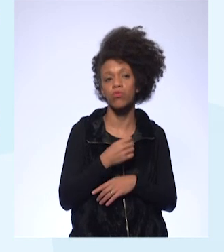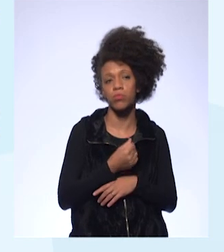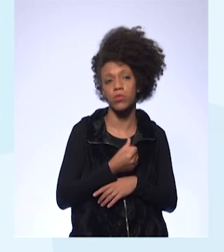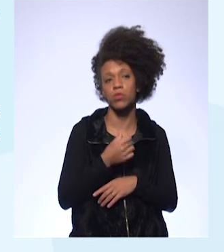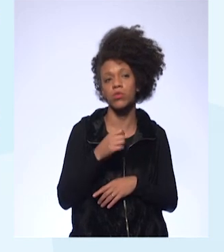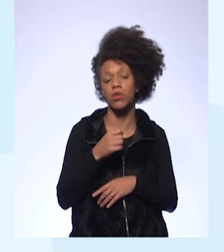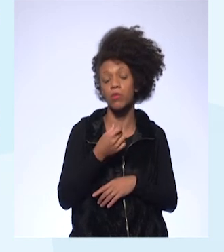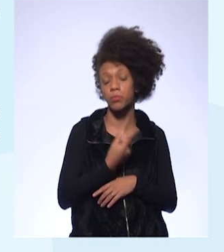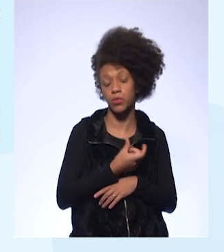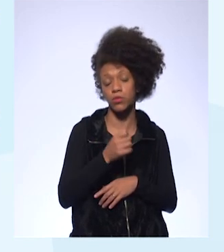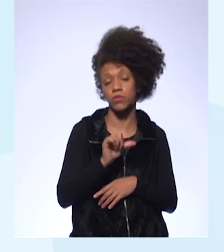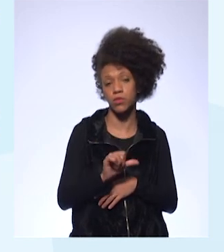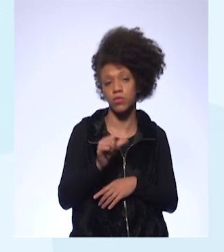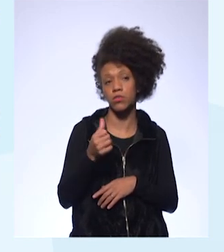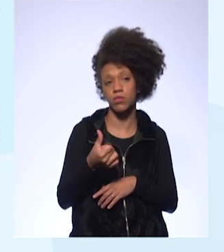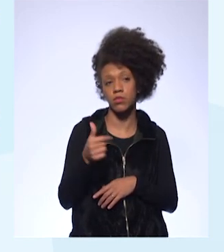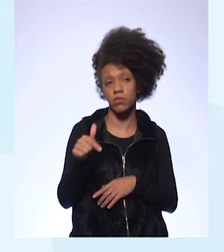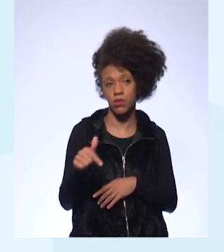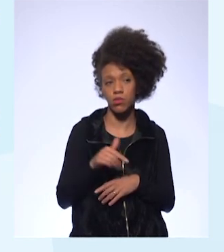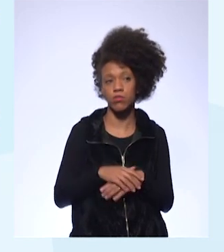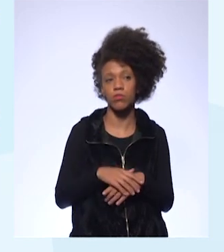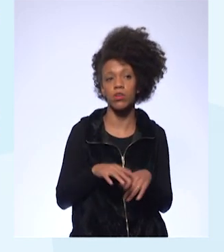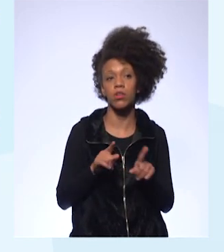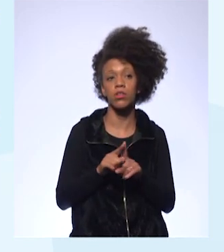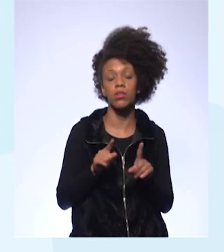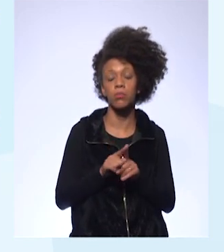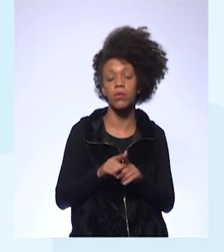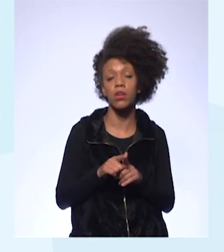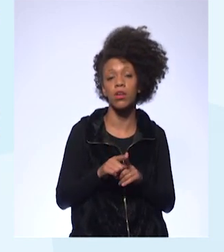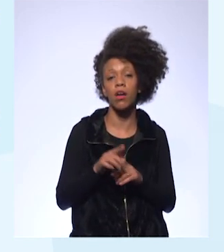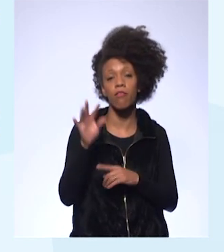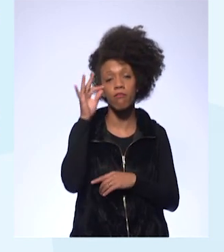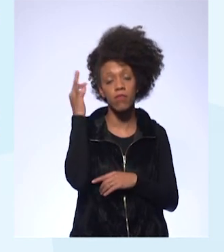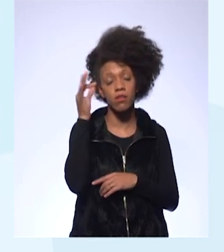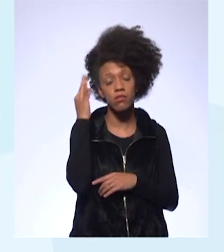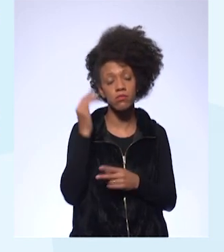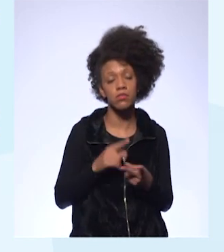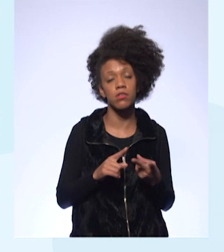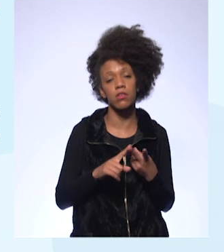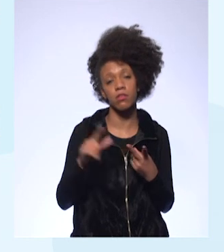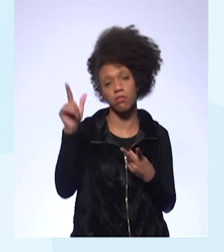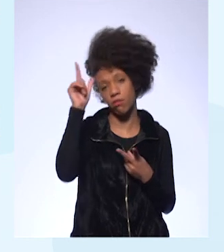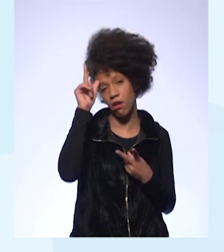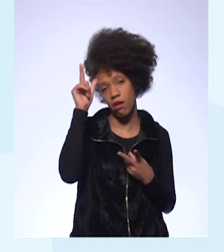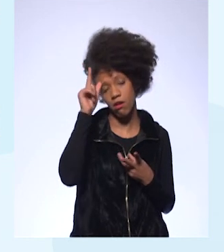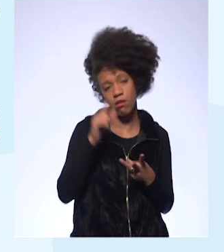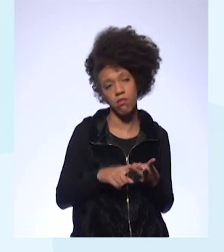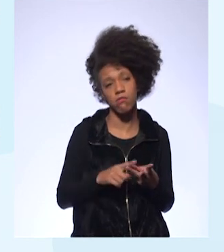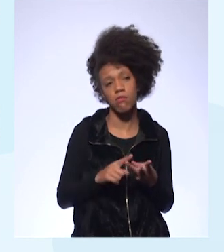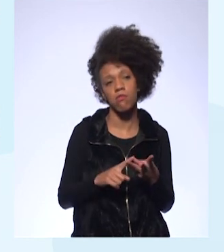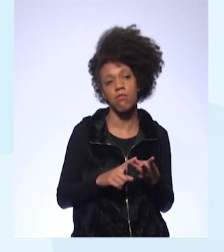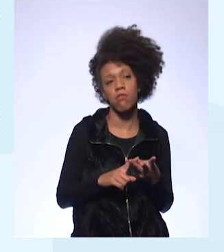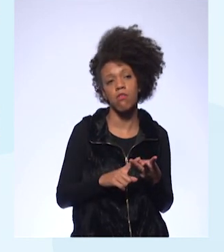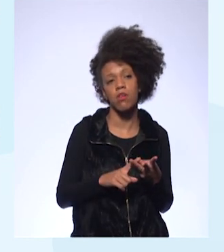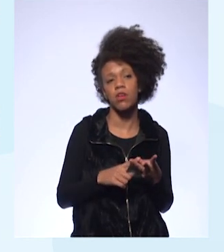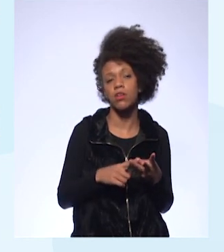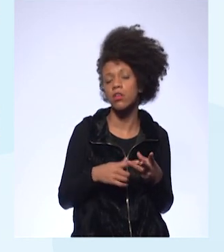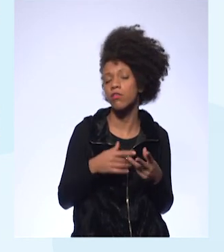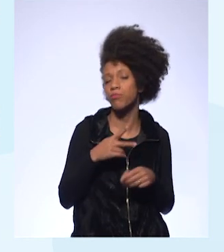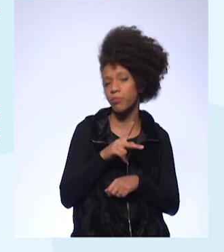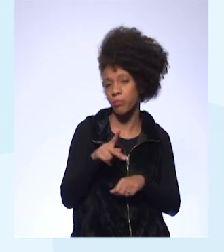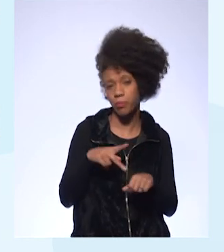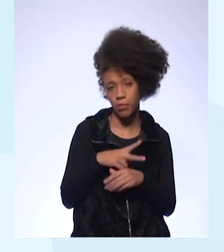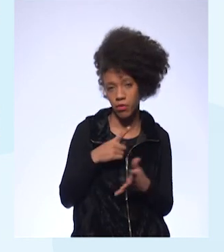da Alemanha, que é a Alemanha Ocidental, França, Itália, Luxemburgo e Países Baixos. Tratado que institui a Comunidade Europeia, o Tratado